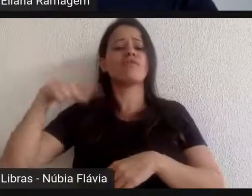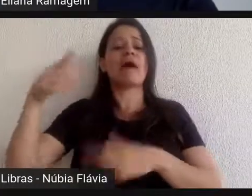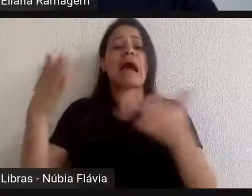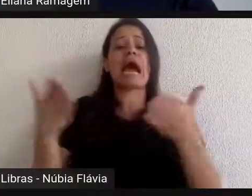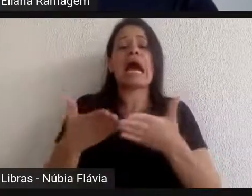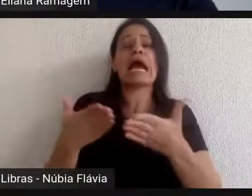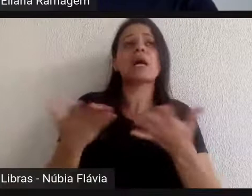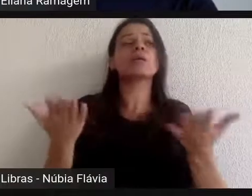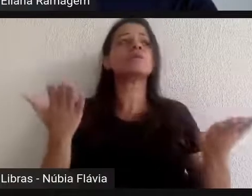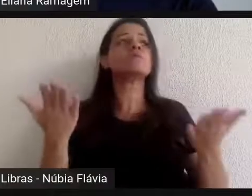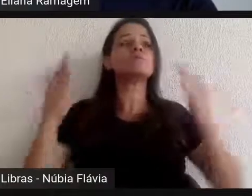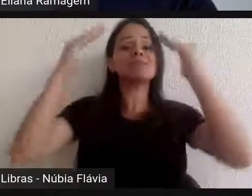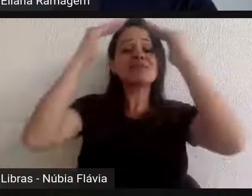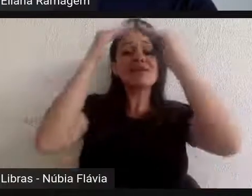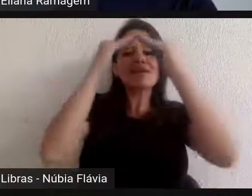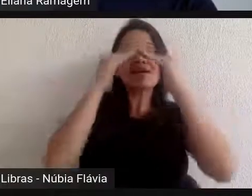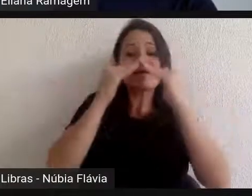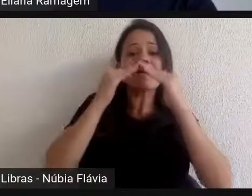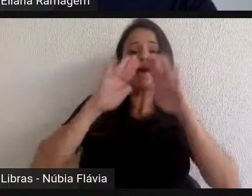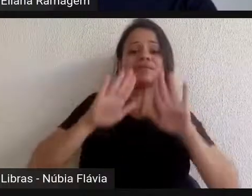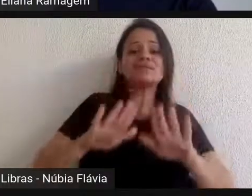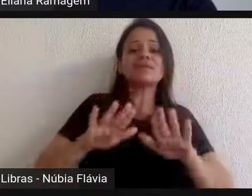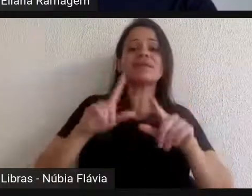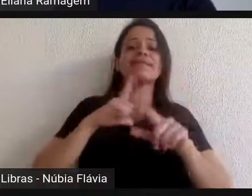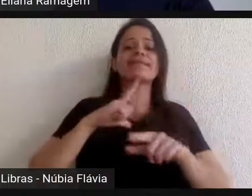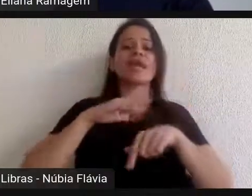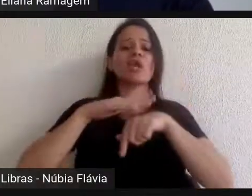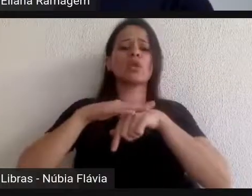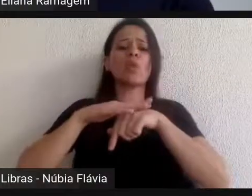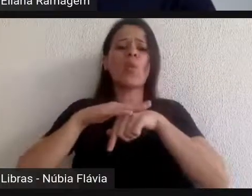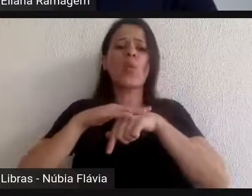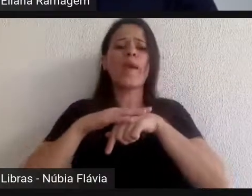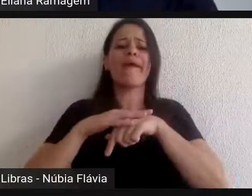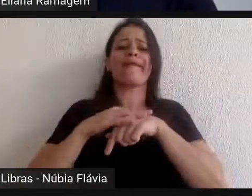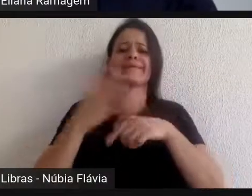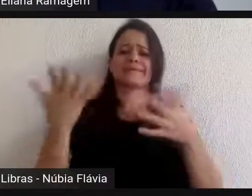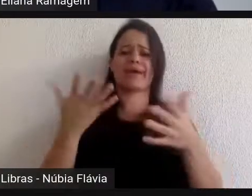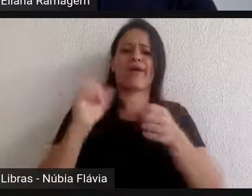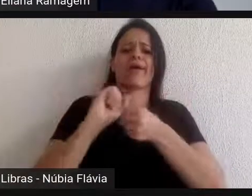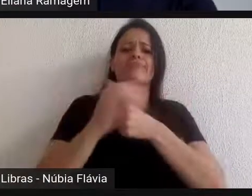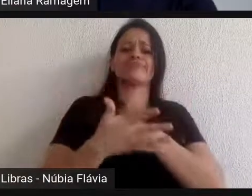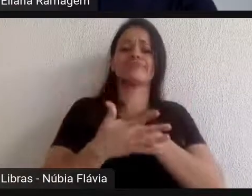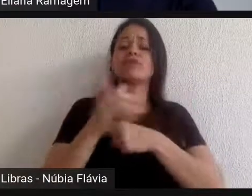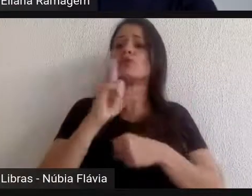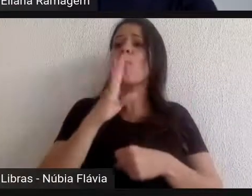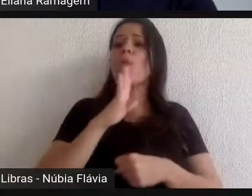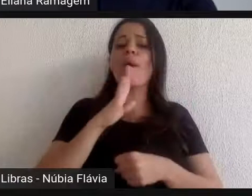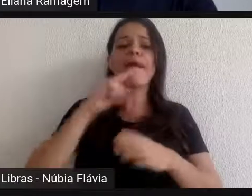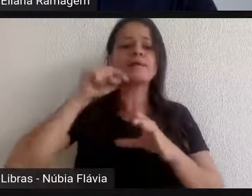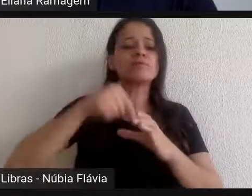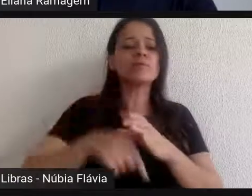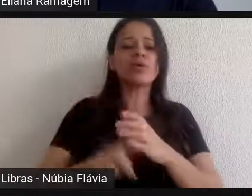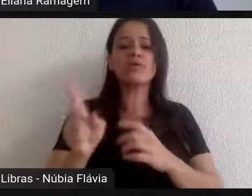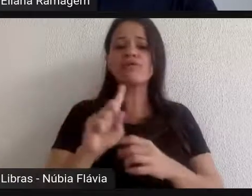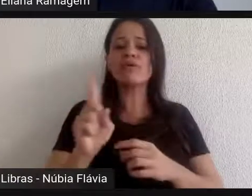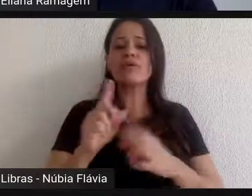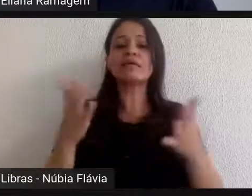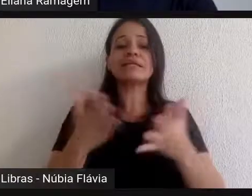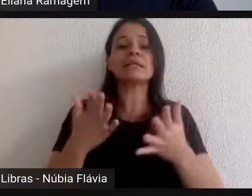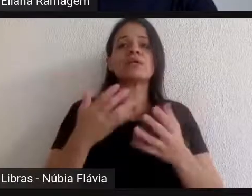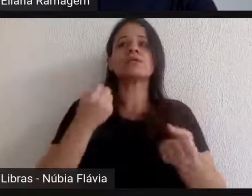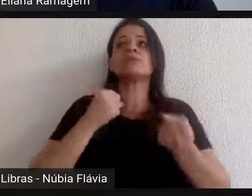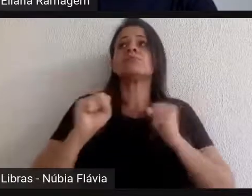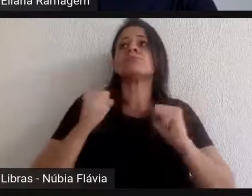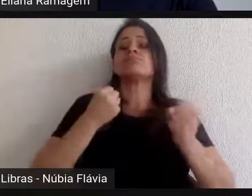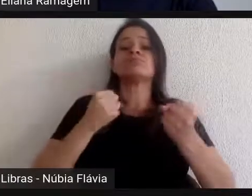incertezas, né, da gente estar enfrentando aí uma doença nova, que se conhece pouco a respeito, né, tudo isso acabou gerando muita